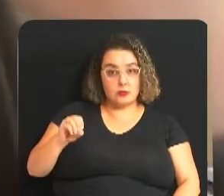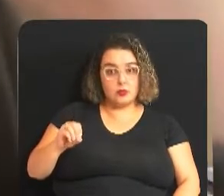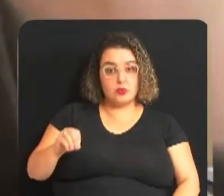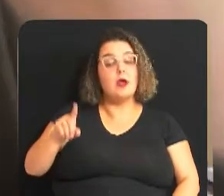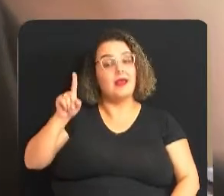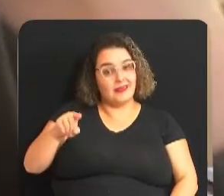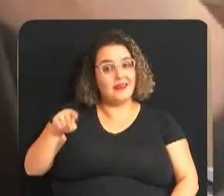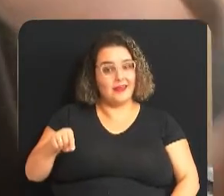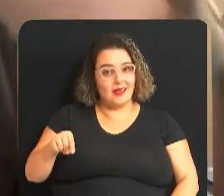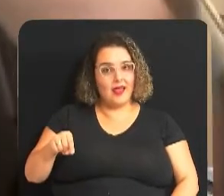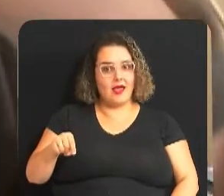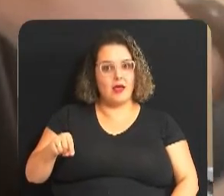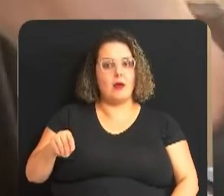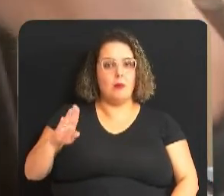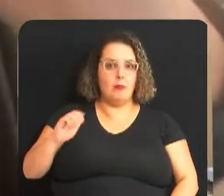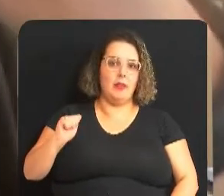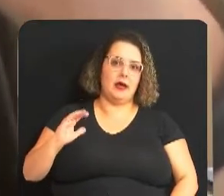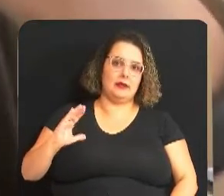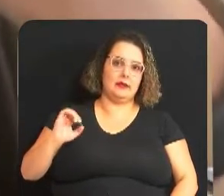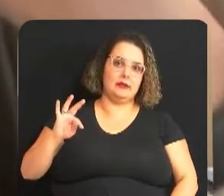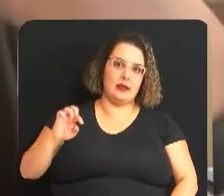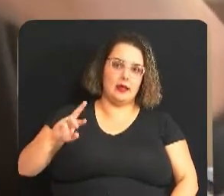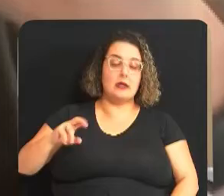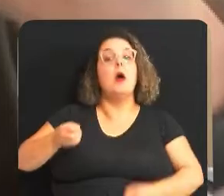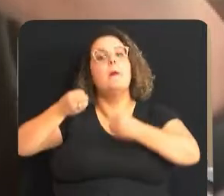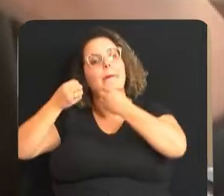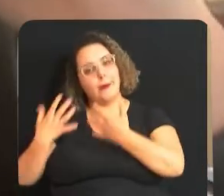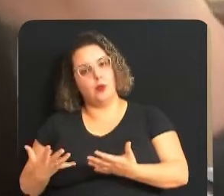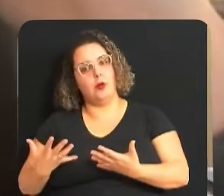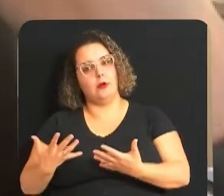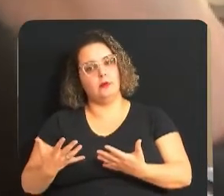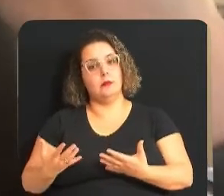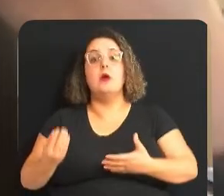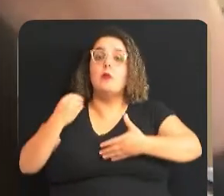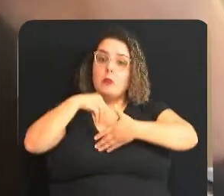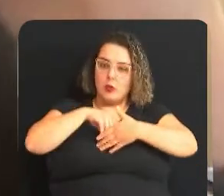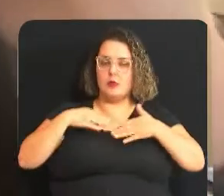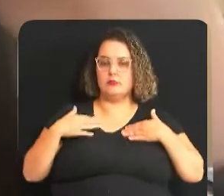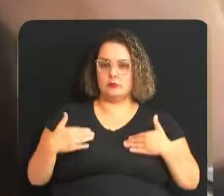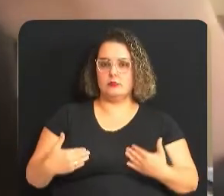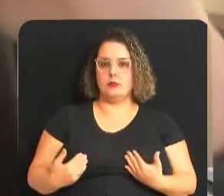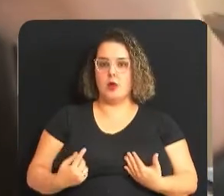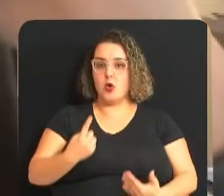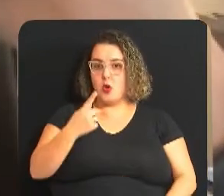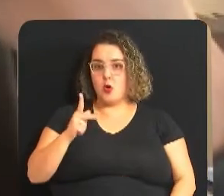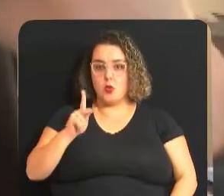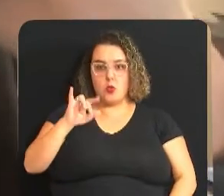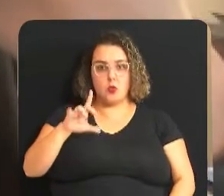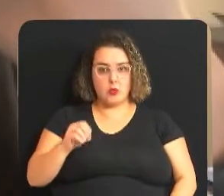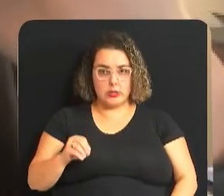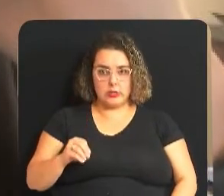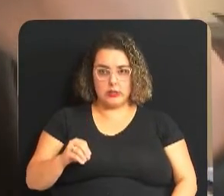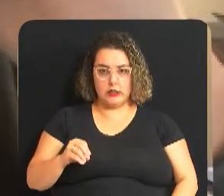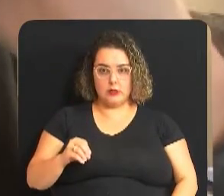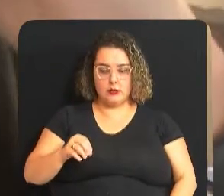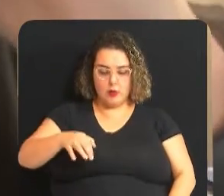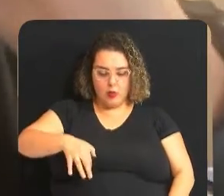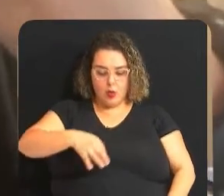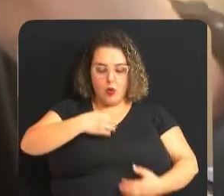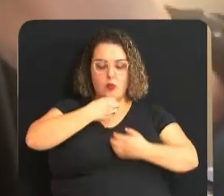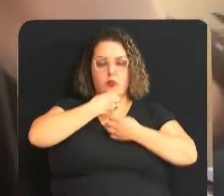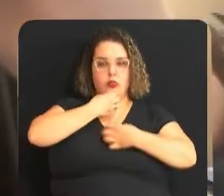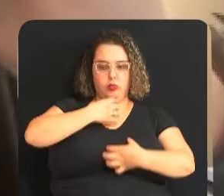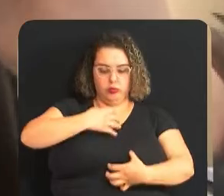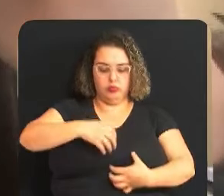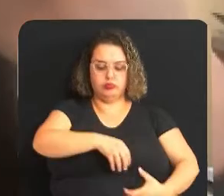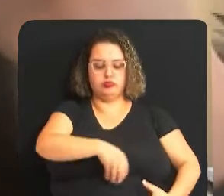boas no intestino, que fazem parte do nosso corpo. A gente tem aí meio quilo, 1 quilo de bactéria no tubo digestivo, que